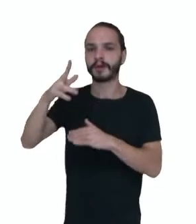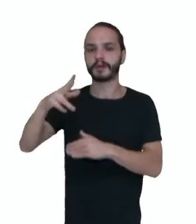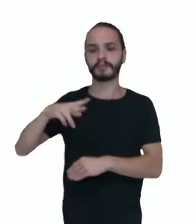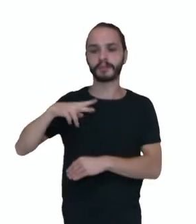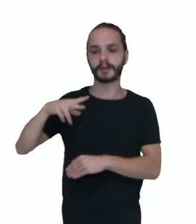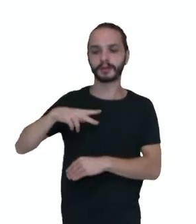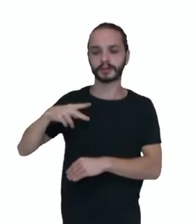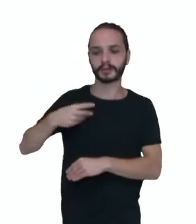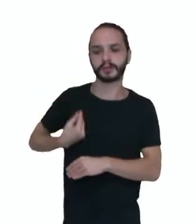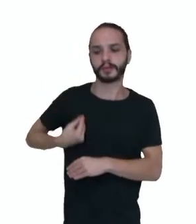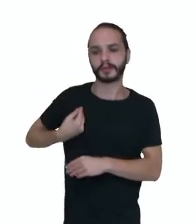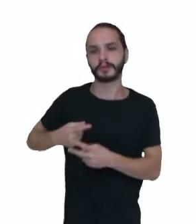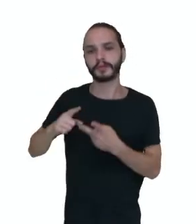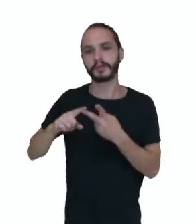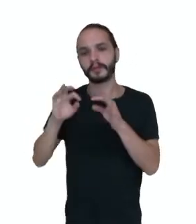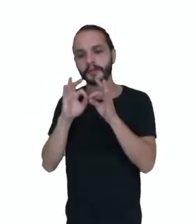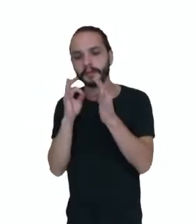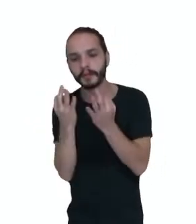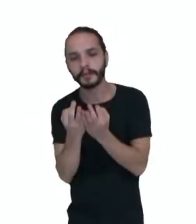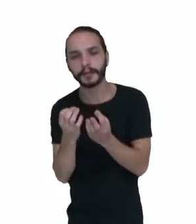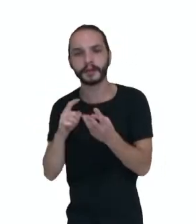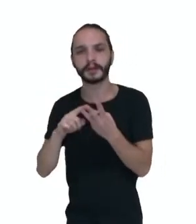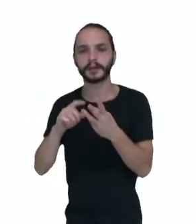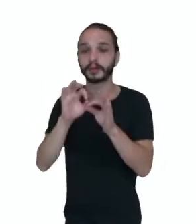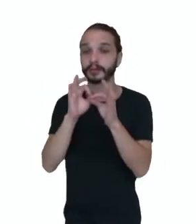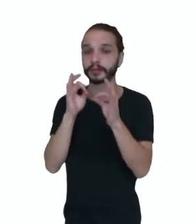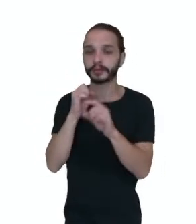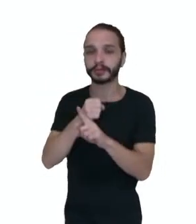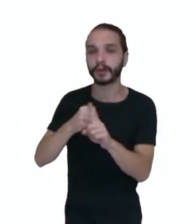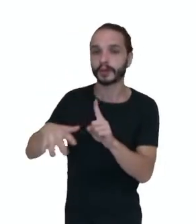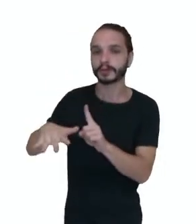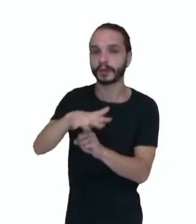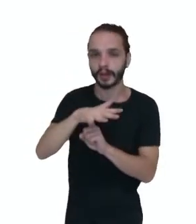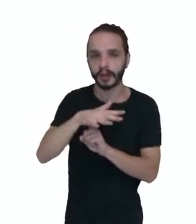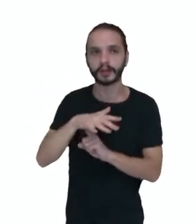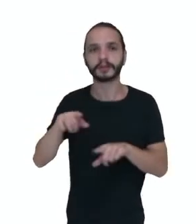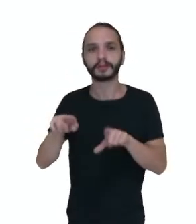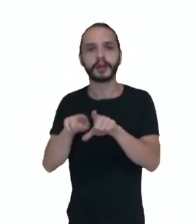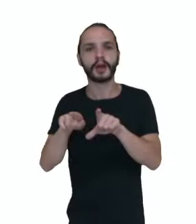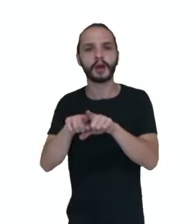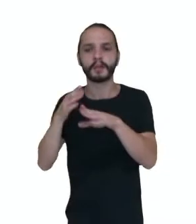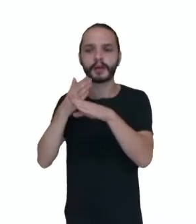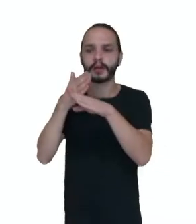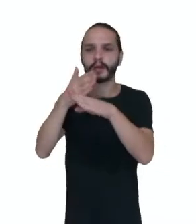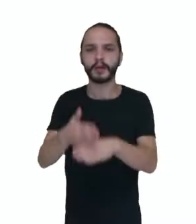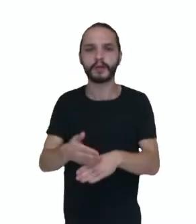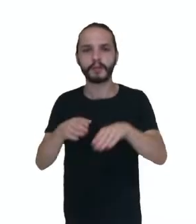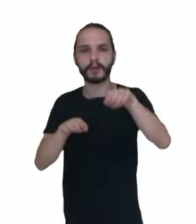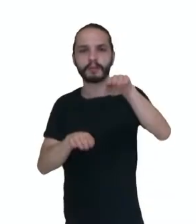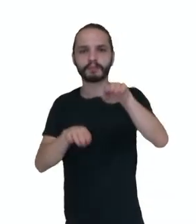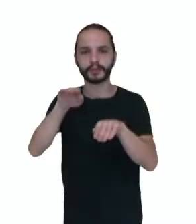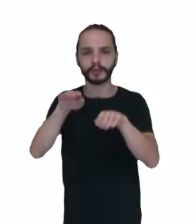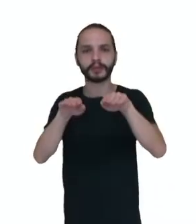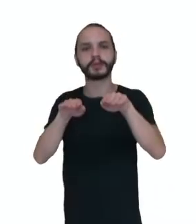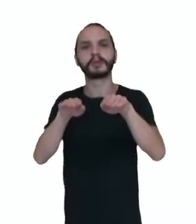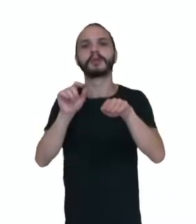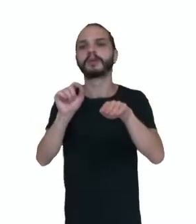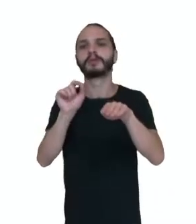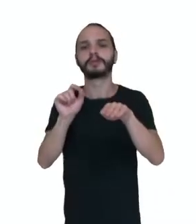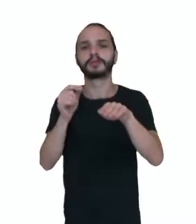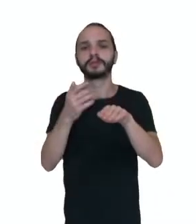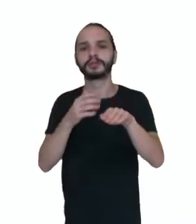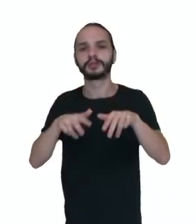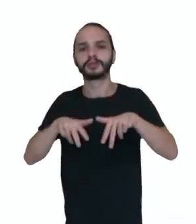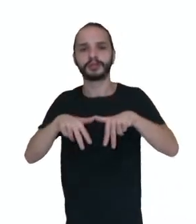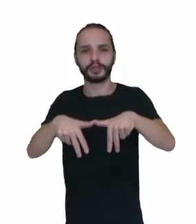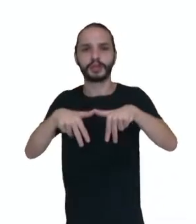na vida familiar, na sociedade e ao combate à desigualdade entre gêneros. Então, são